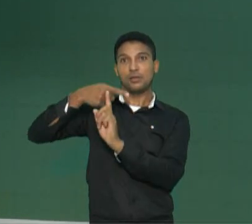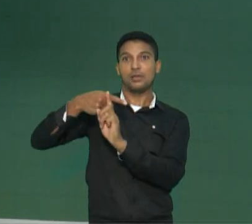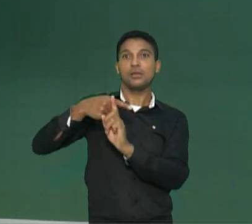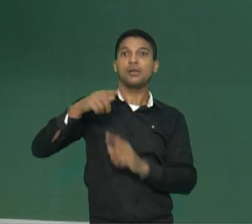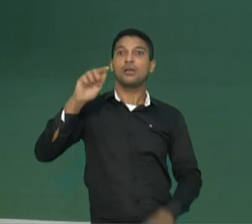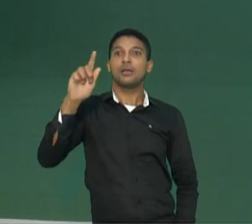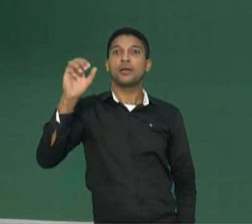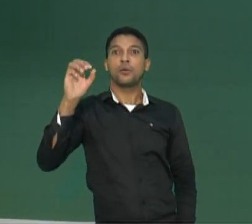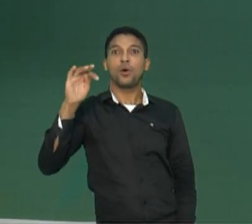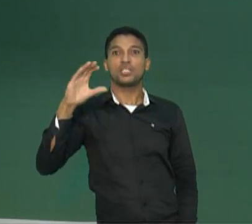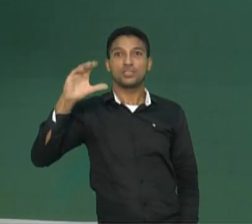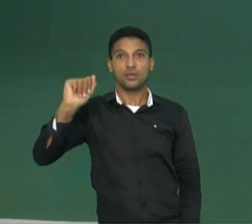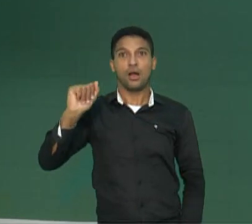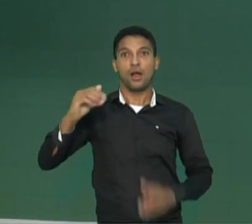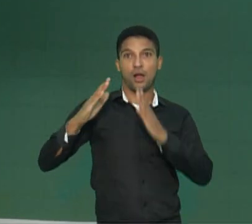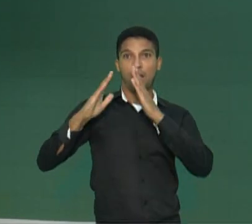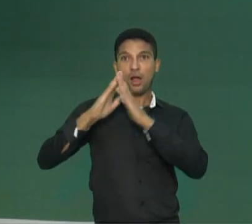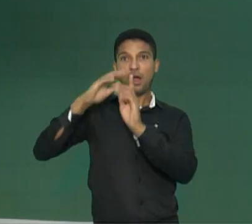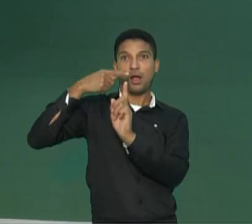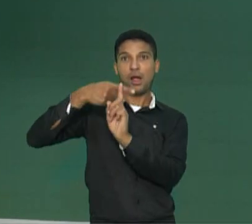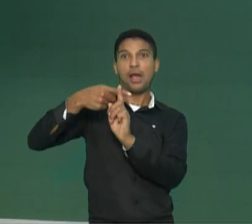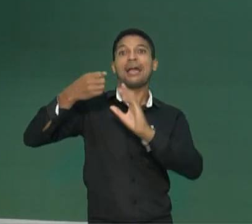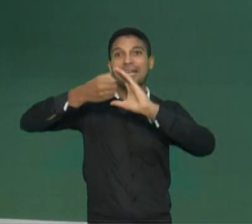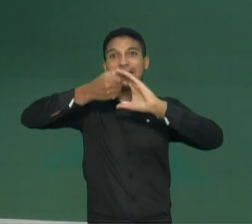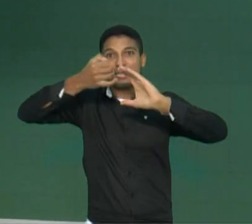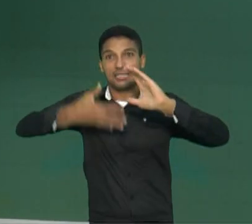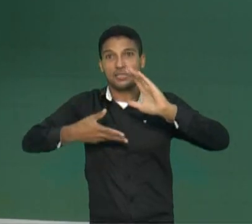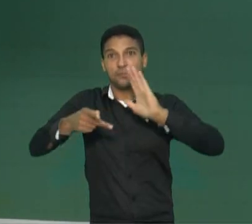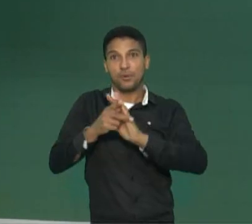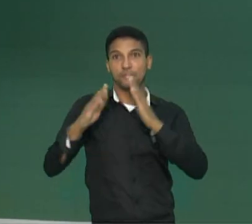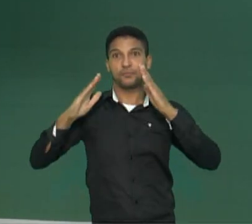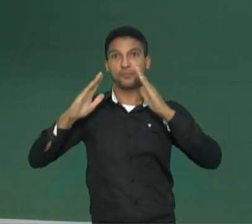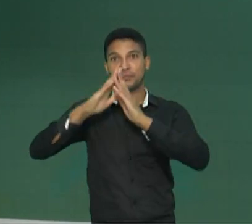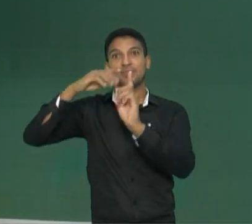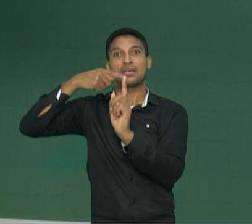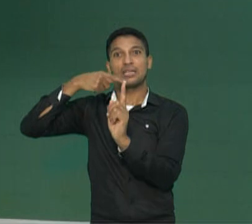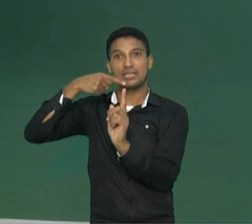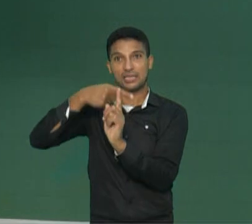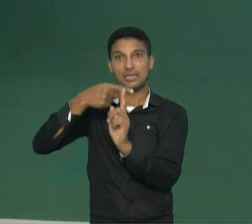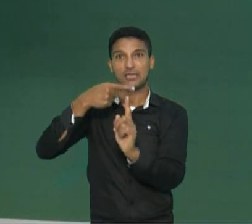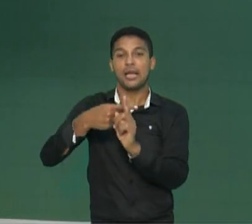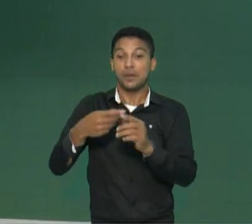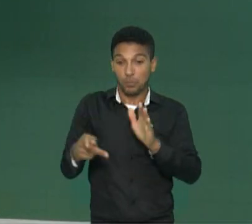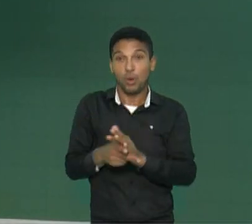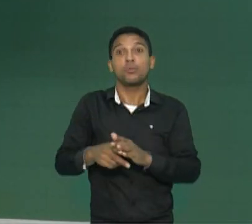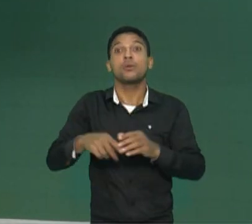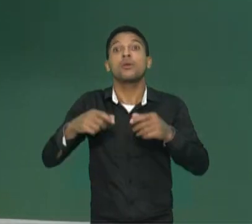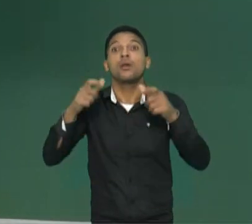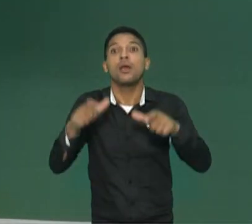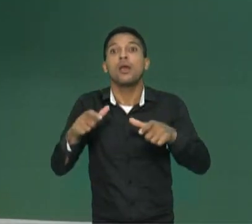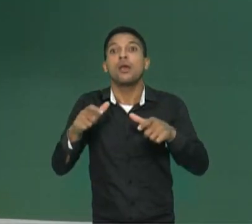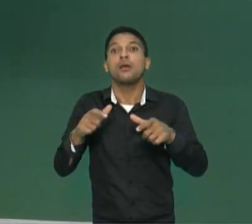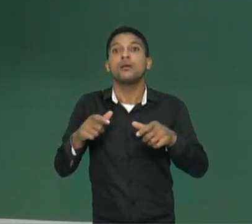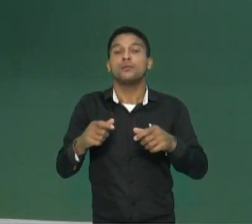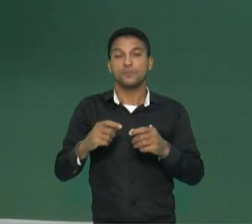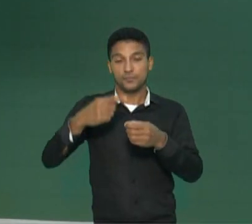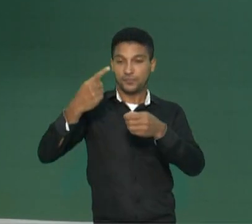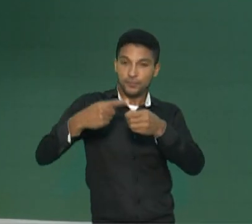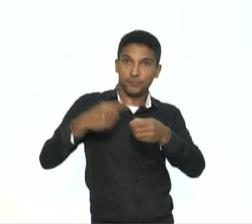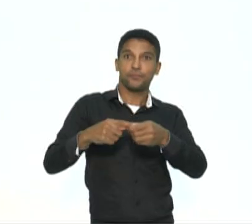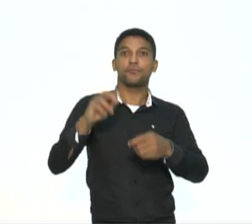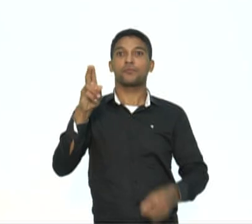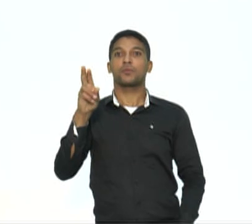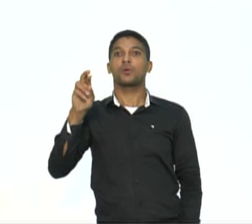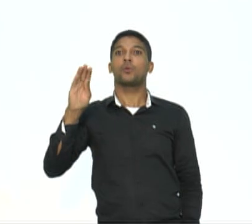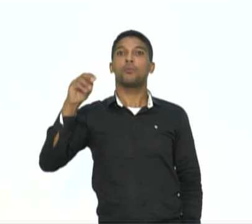meio esplendorosa, para chamar a atenção. Ela é já nessa evolução desses centros urbanos. Testezinho.